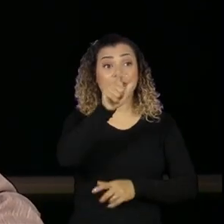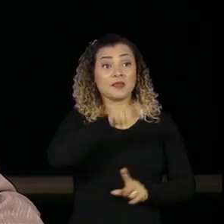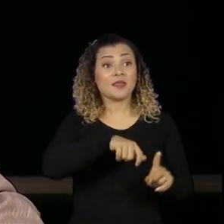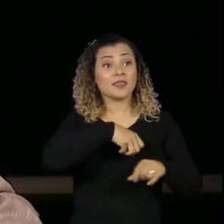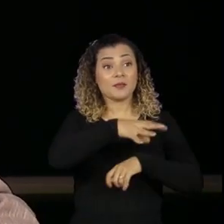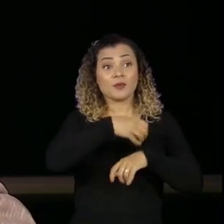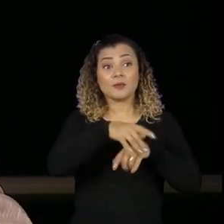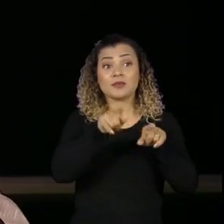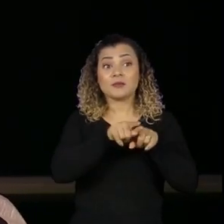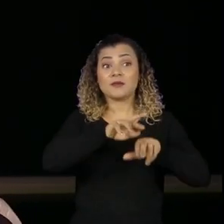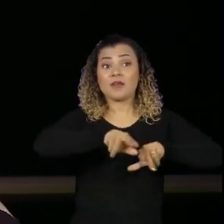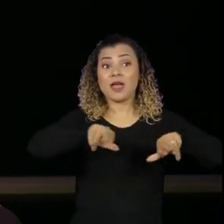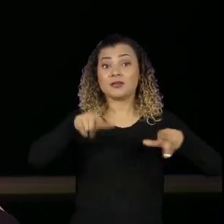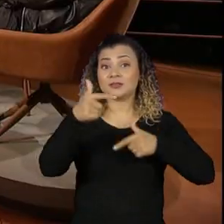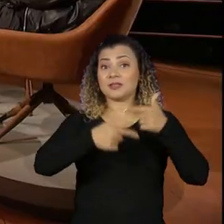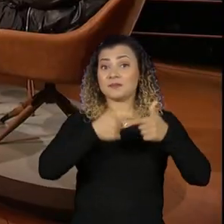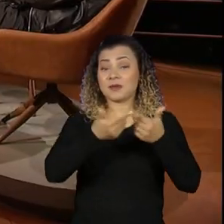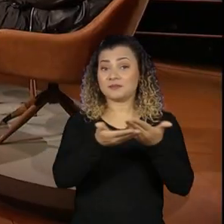dirigiu em vários trabalhos.